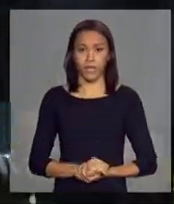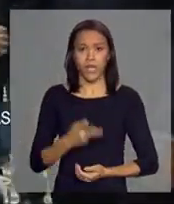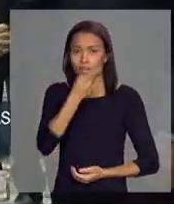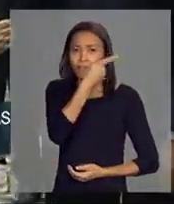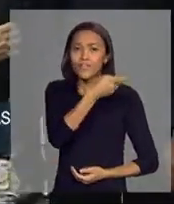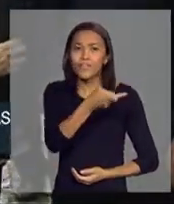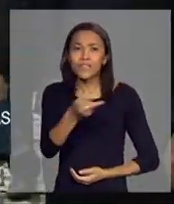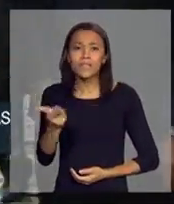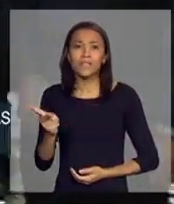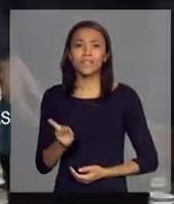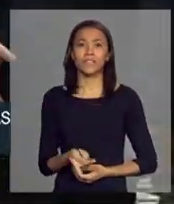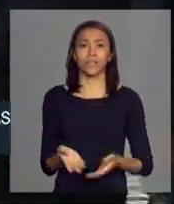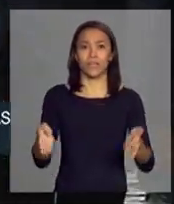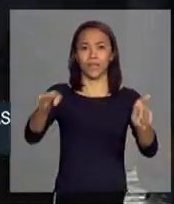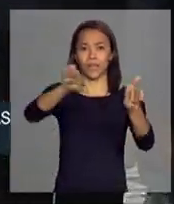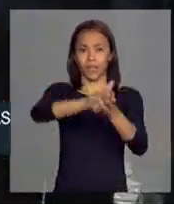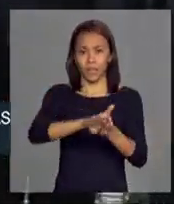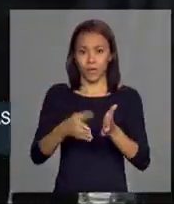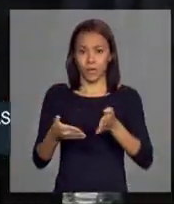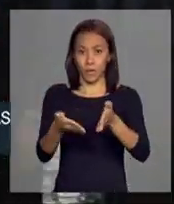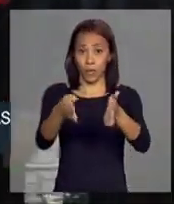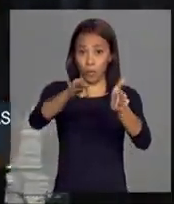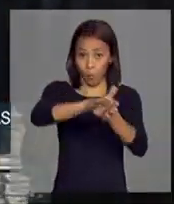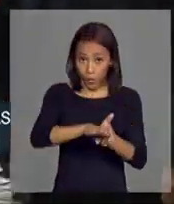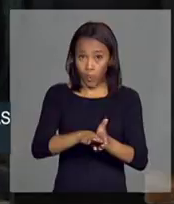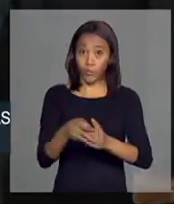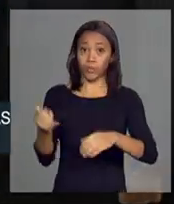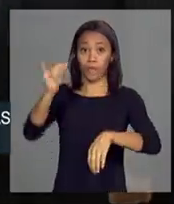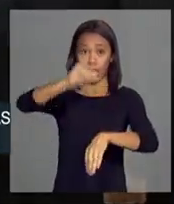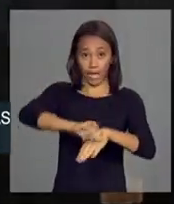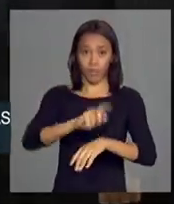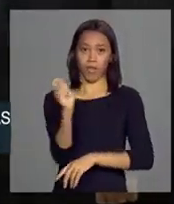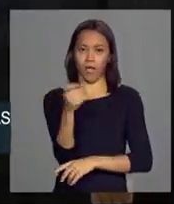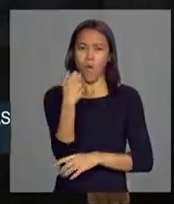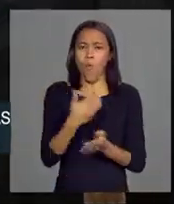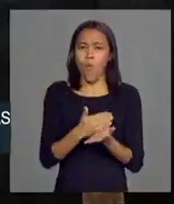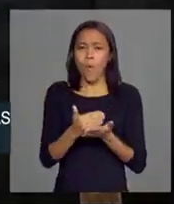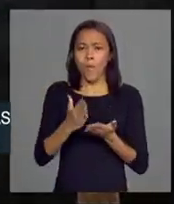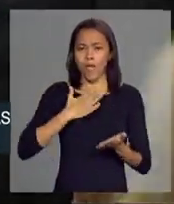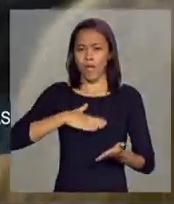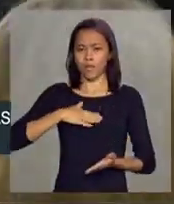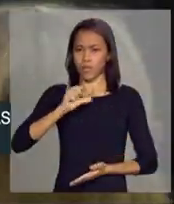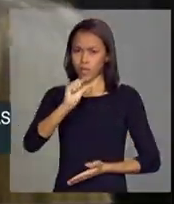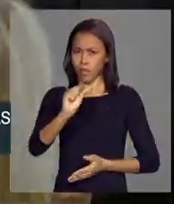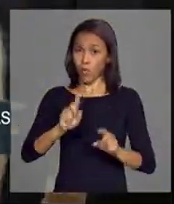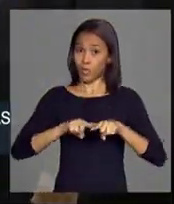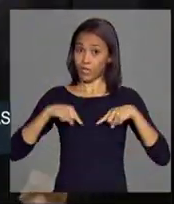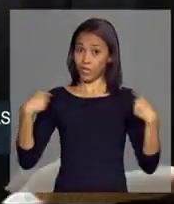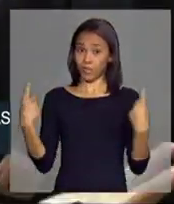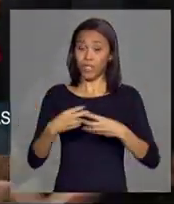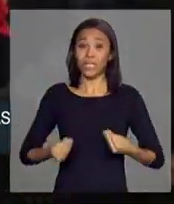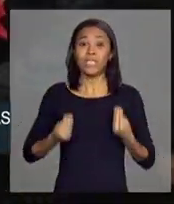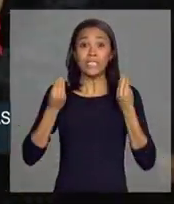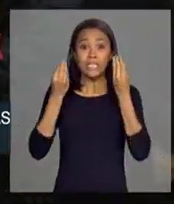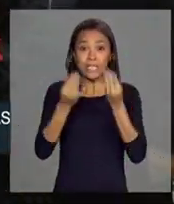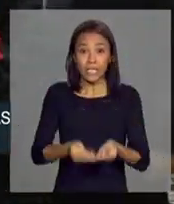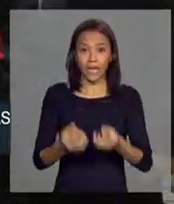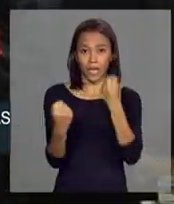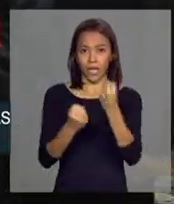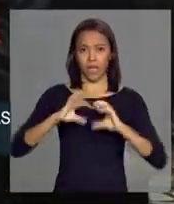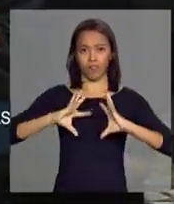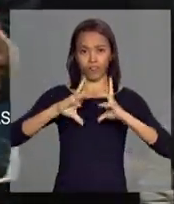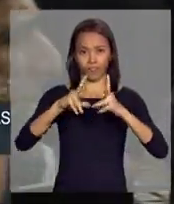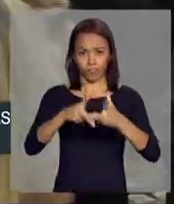visitou o cais do porto na capital gaúcha começa daqui a pouco uma cerimônia de entrega de máquinas e